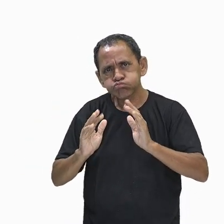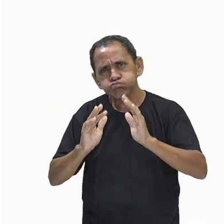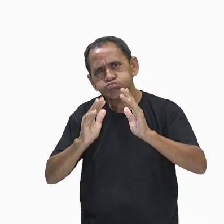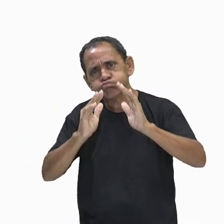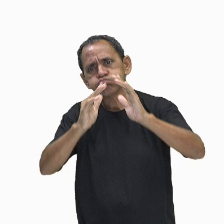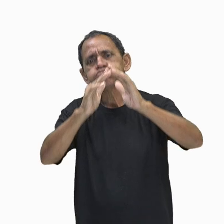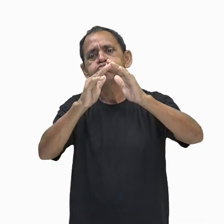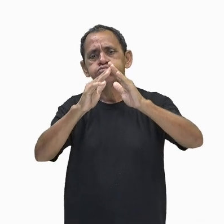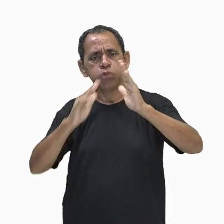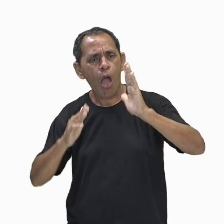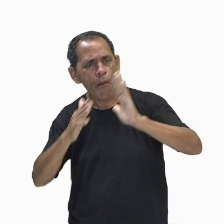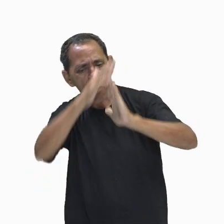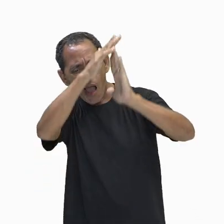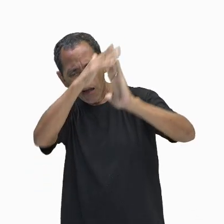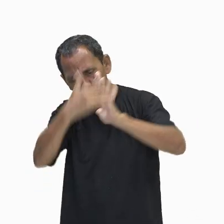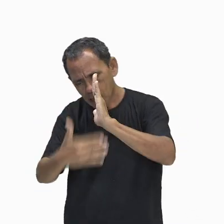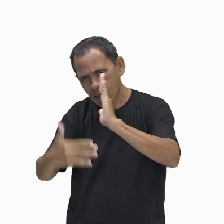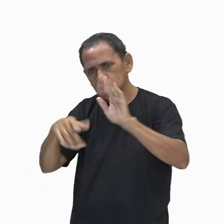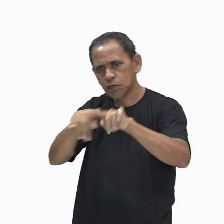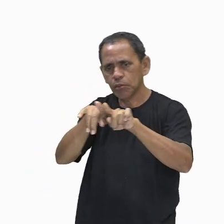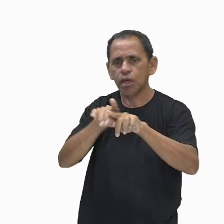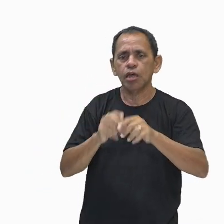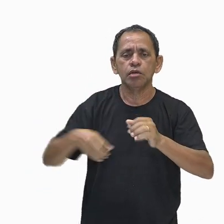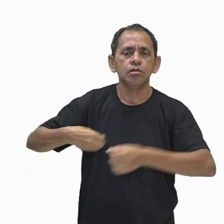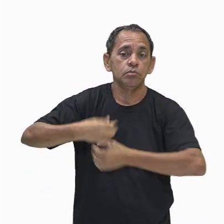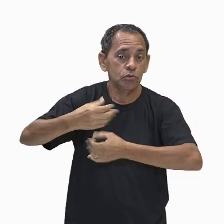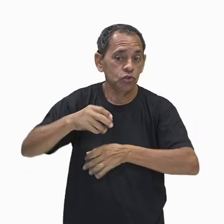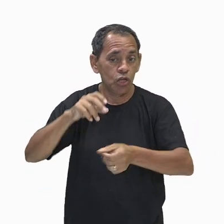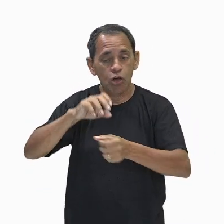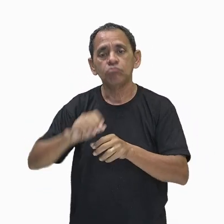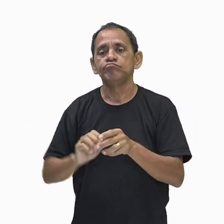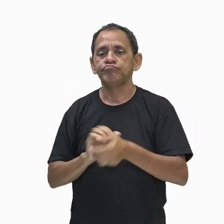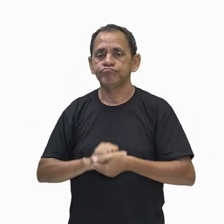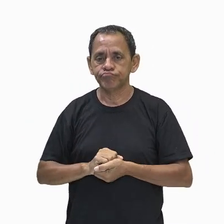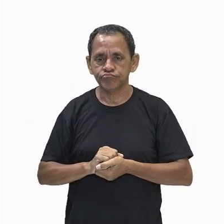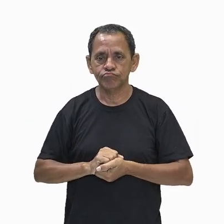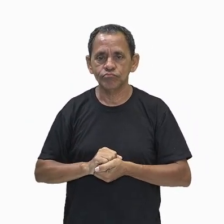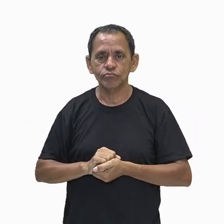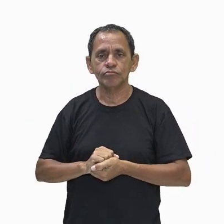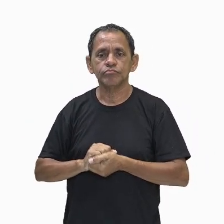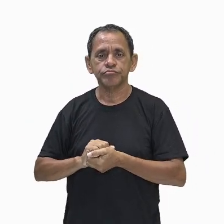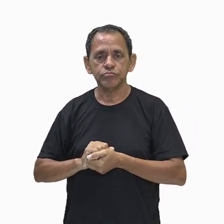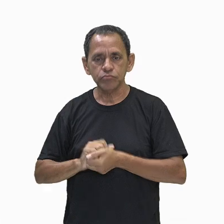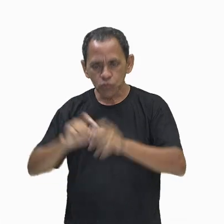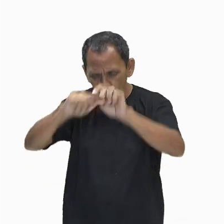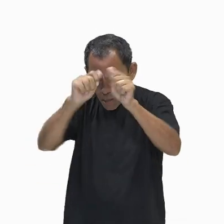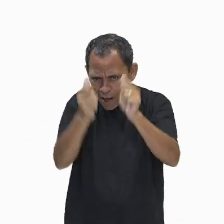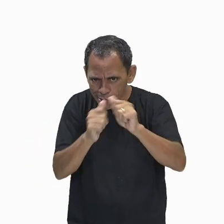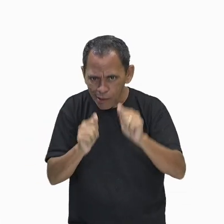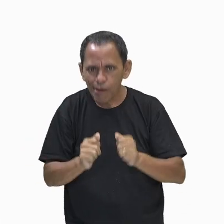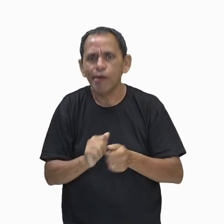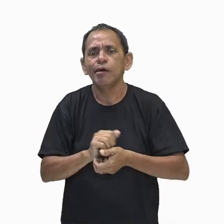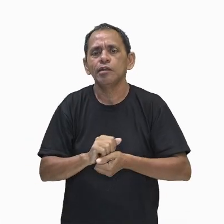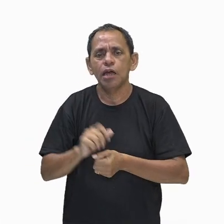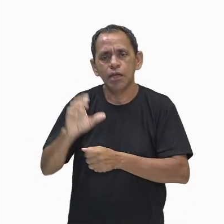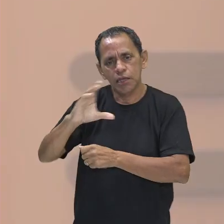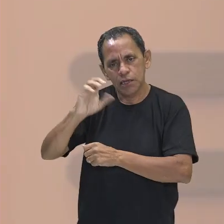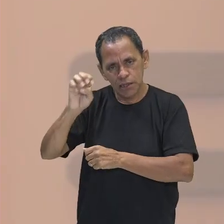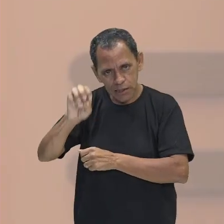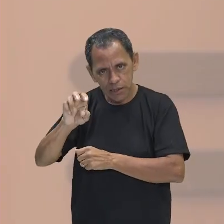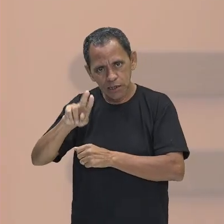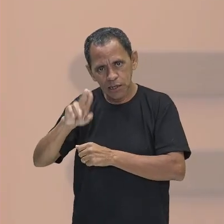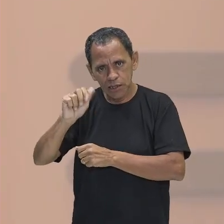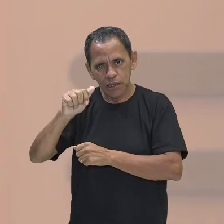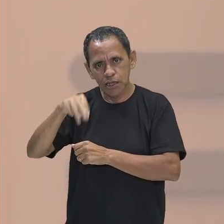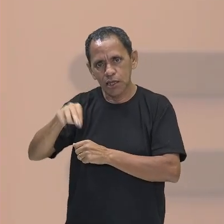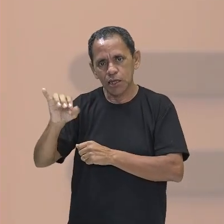de especialização do trabalho, produção de vasos e outros recipientes de cerâmicas em larga escala. Então,